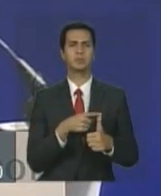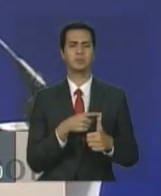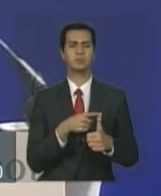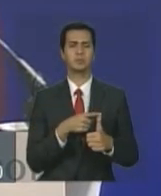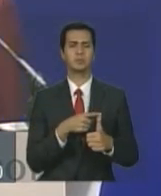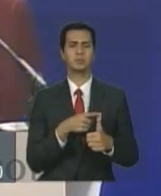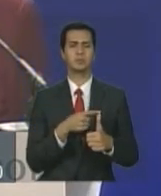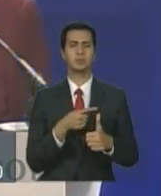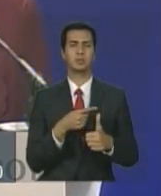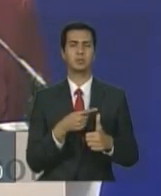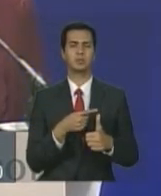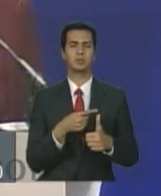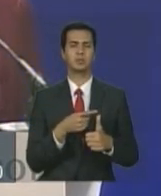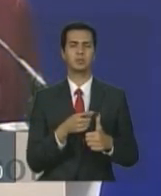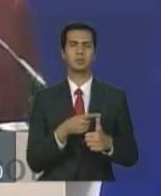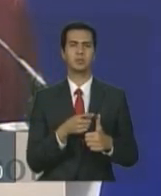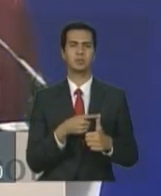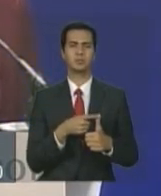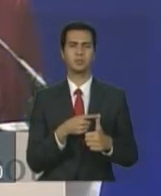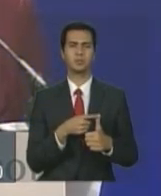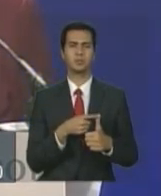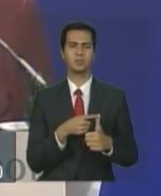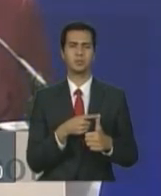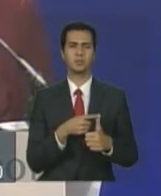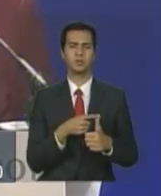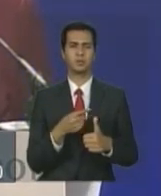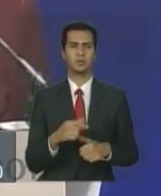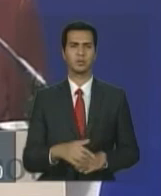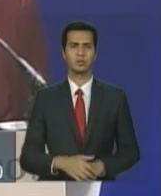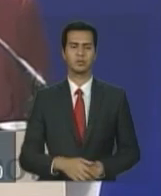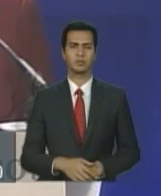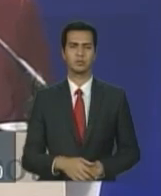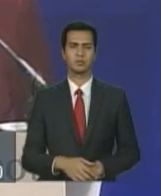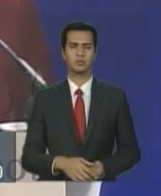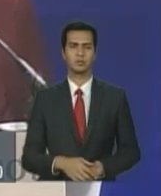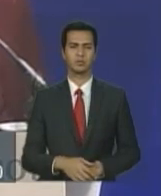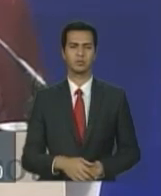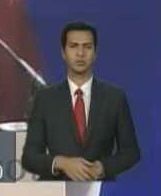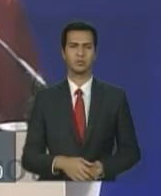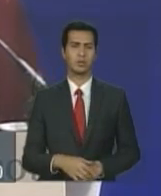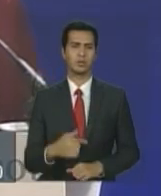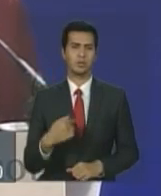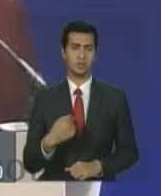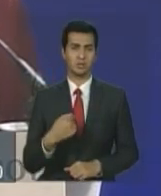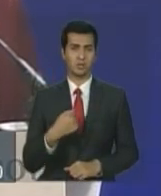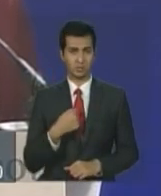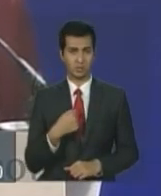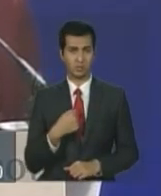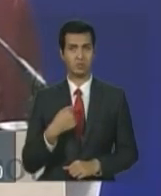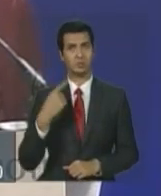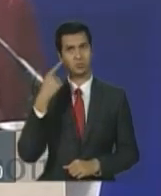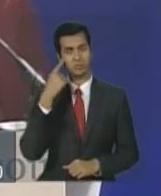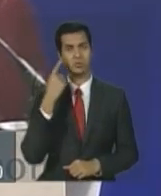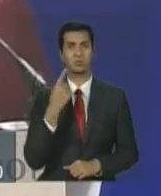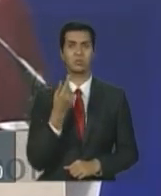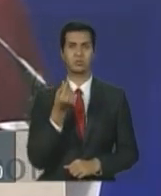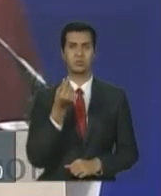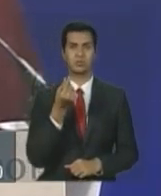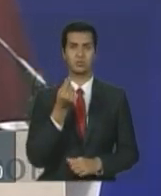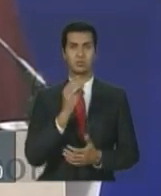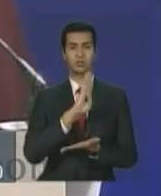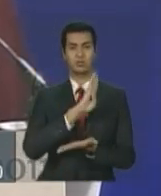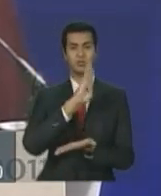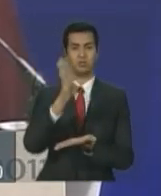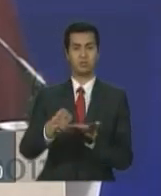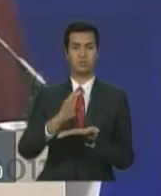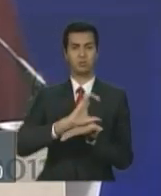Sobre uma contribuição direta para o Brasil. Eu não tenho a menor intenção de fazer nenhuma contribuição